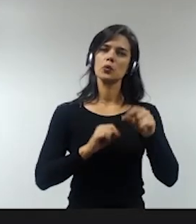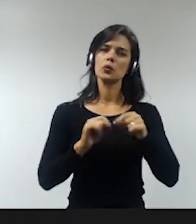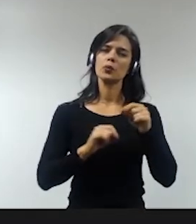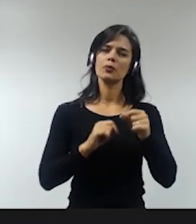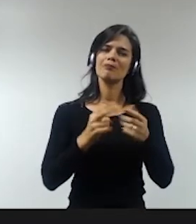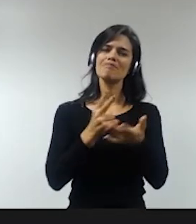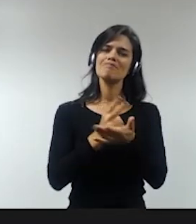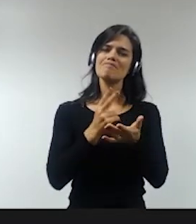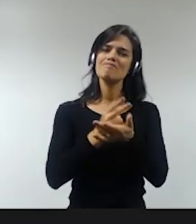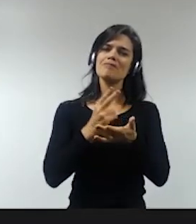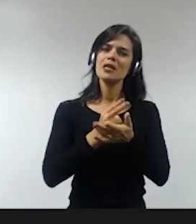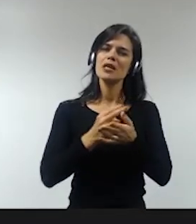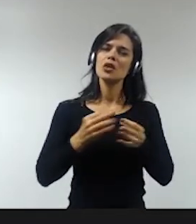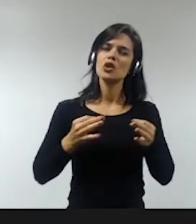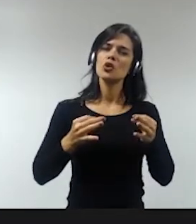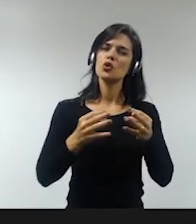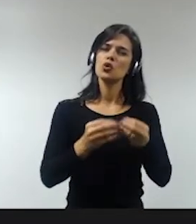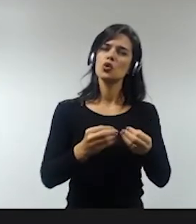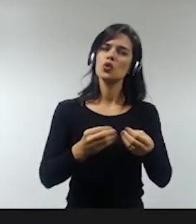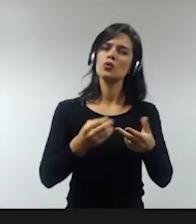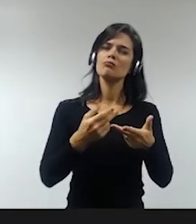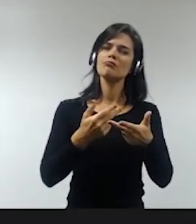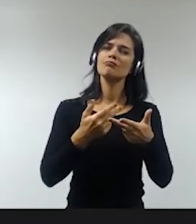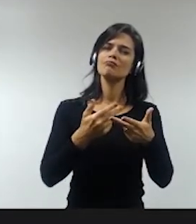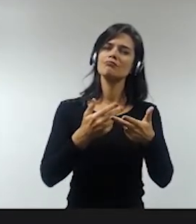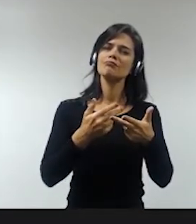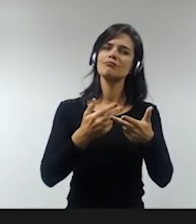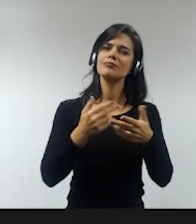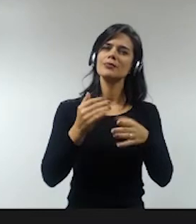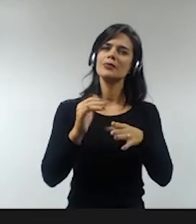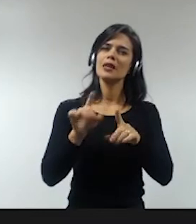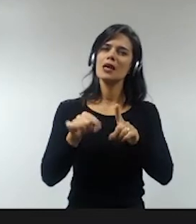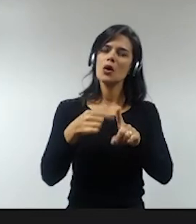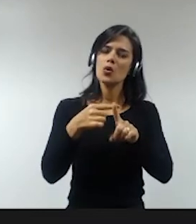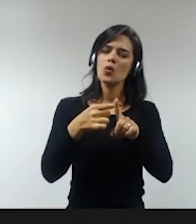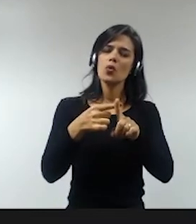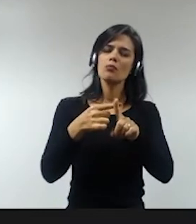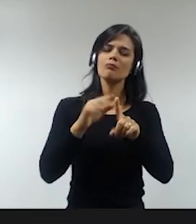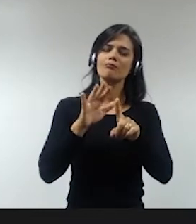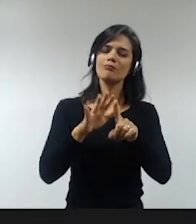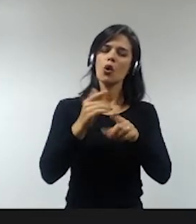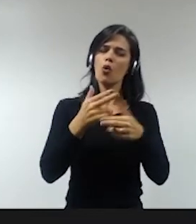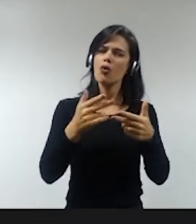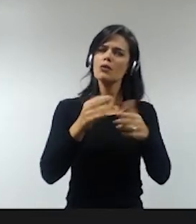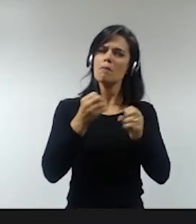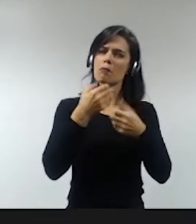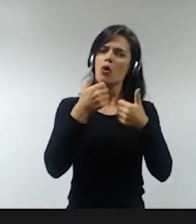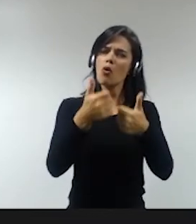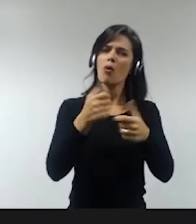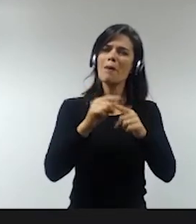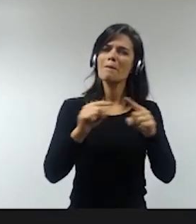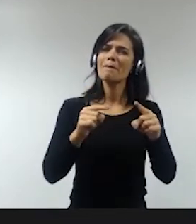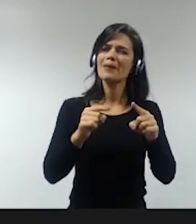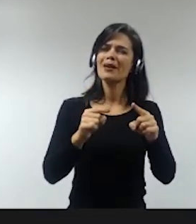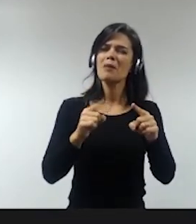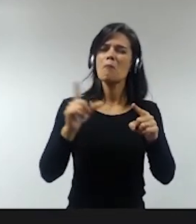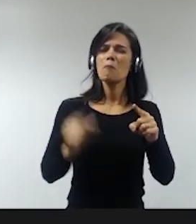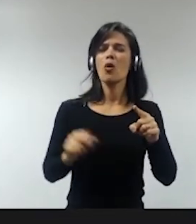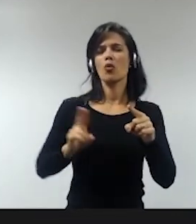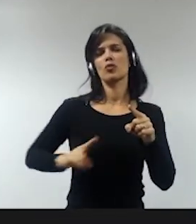o arcabouço positivado, foi muito pouco subutilizado, né? Foi subutilizado, na